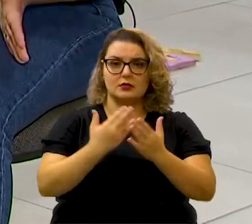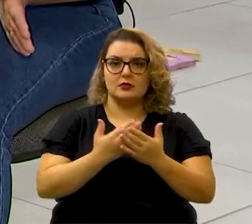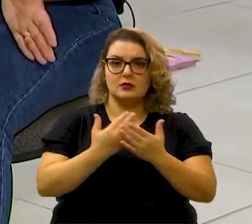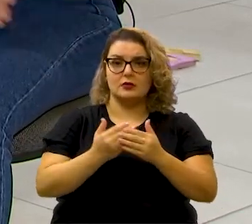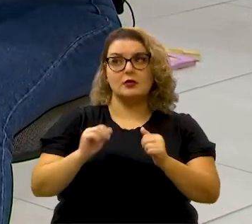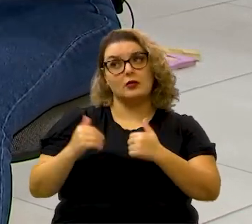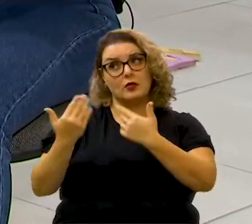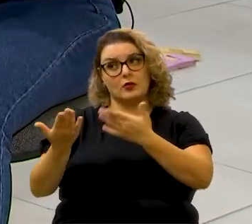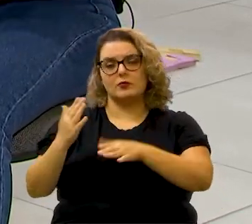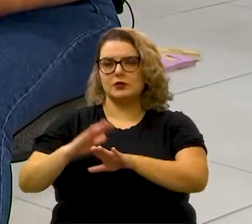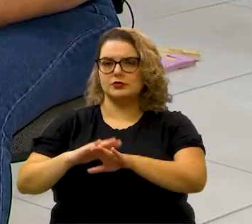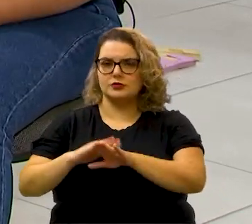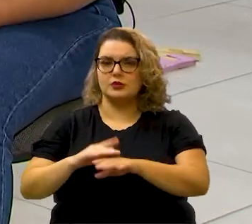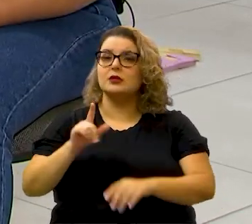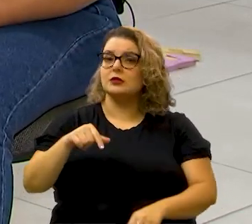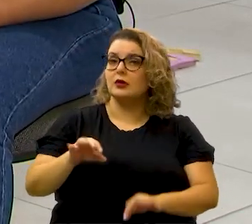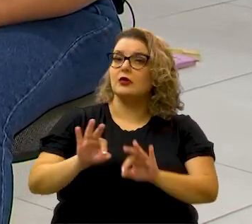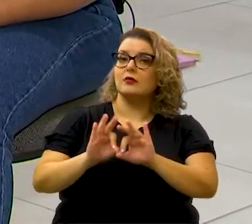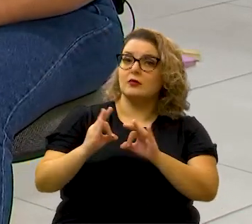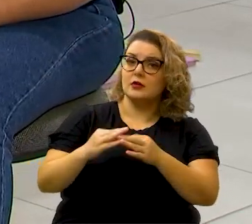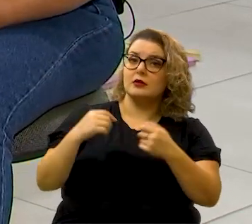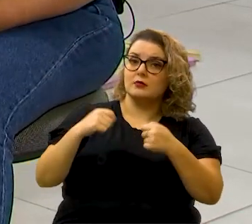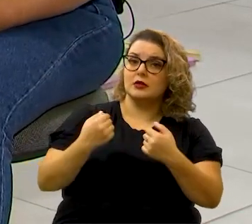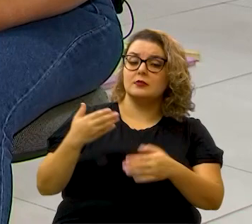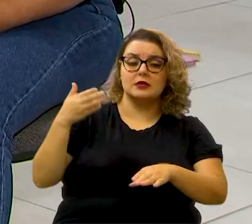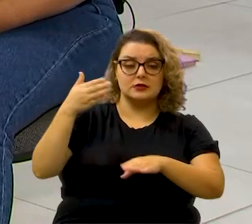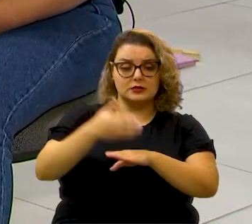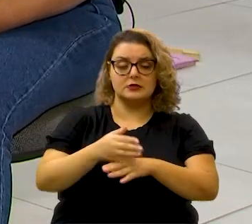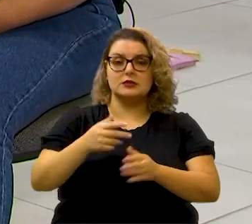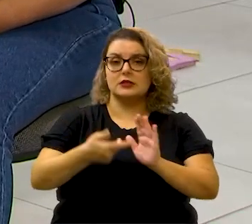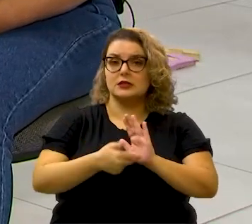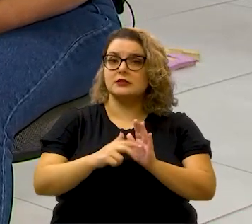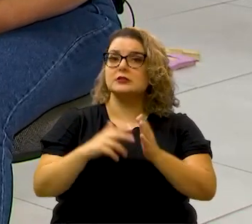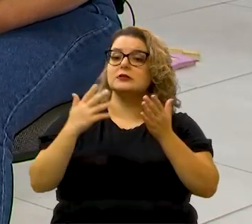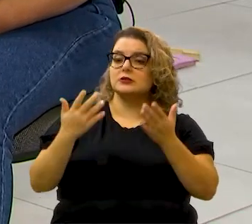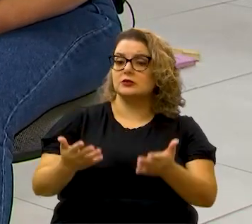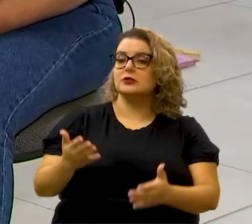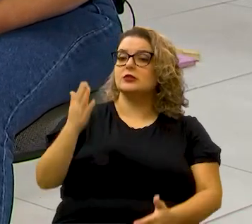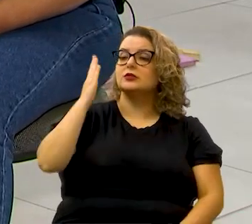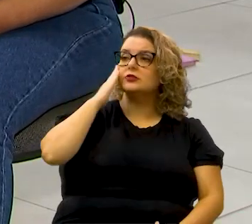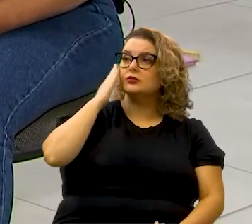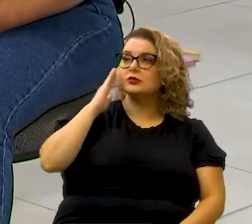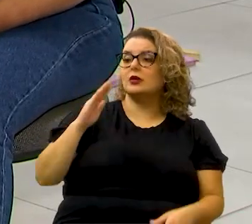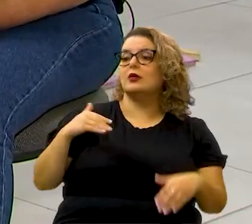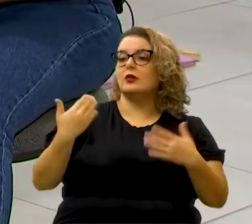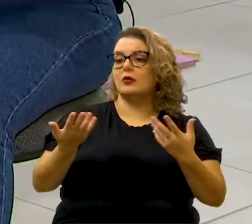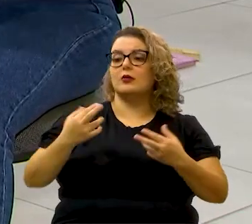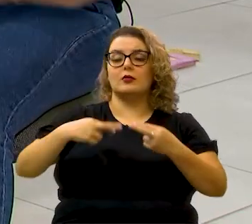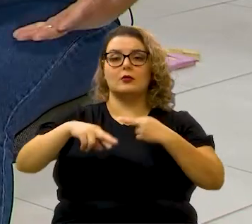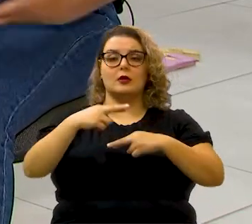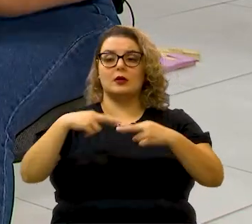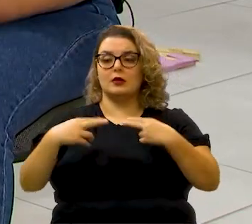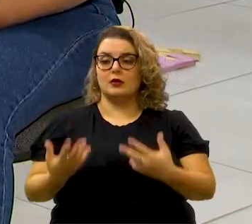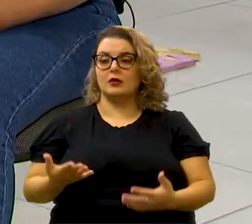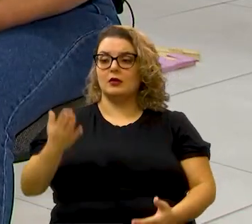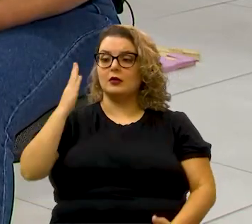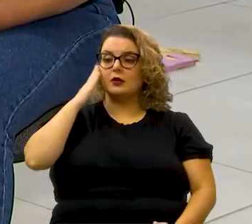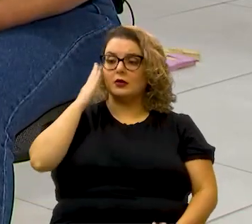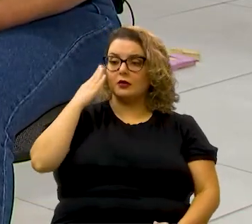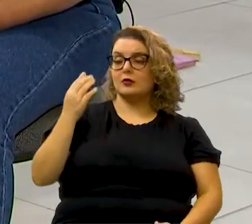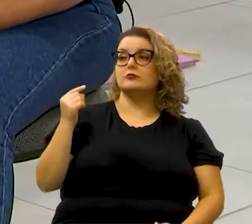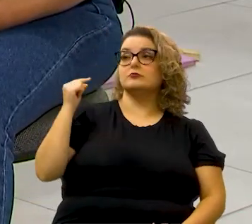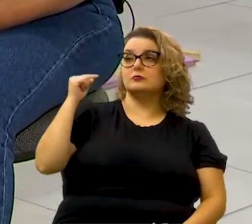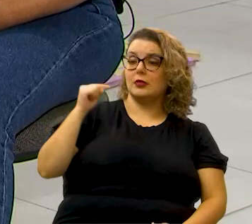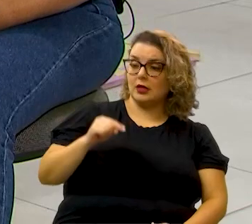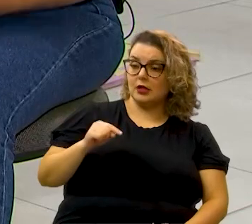seja, dentro da escola ou em atividades externas. Então, a família ela precisa ser participativa nesse sentido, de entender quais são essas